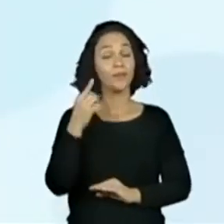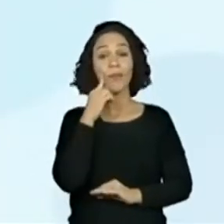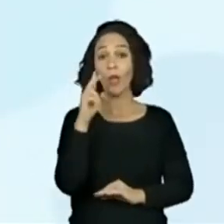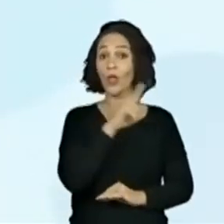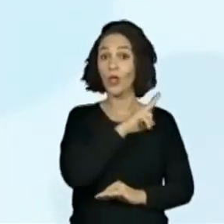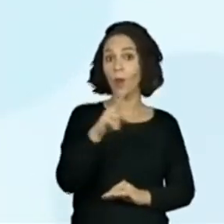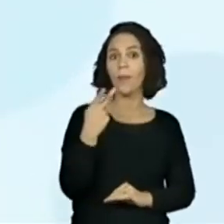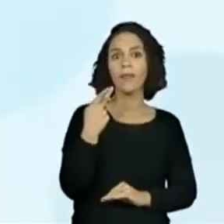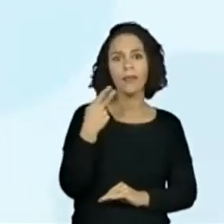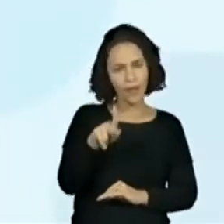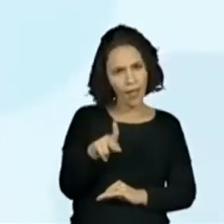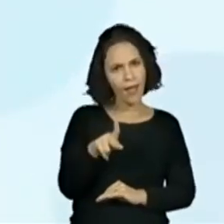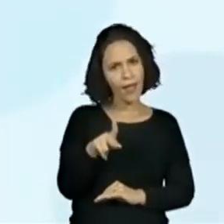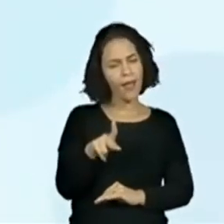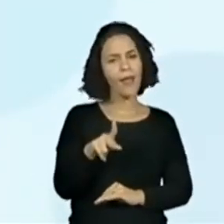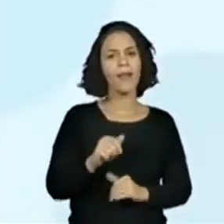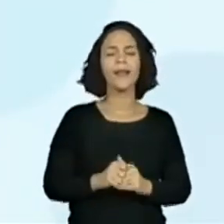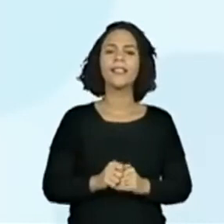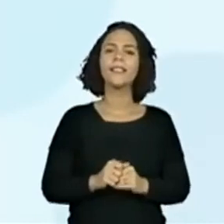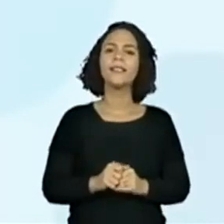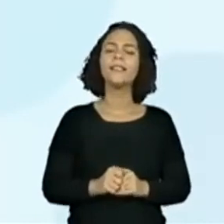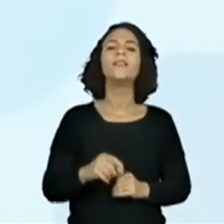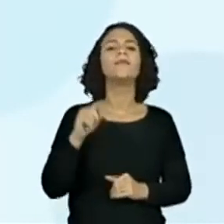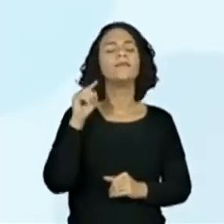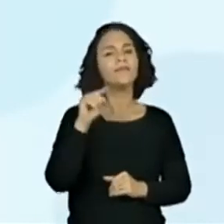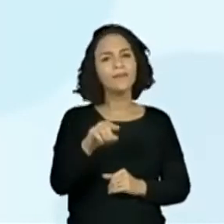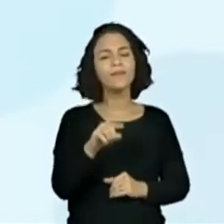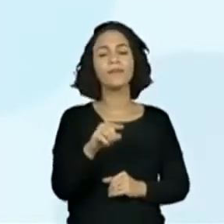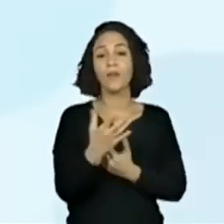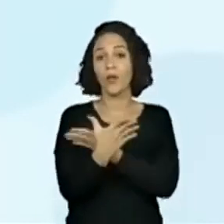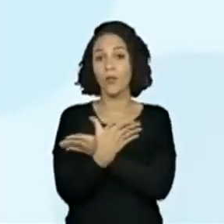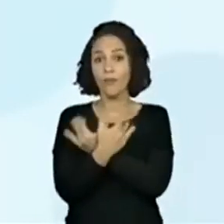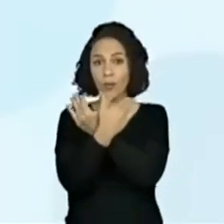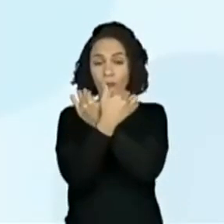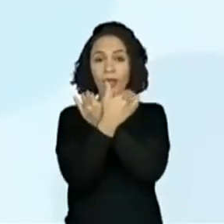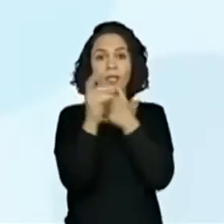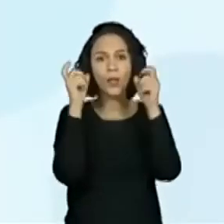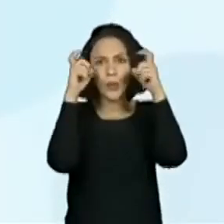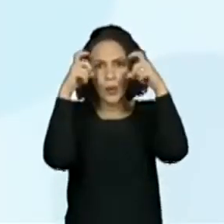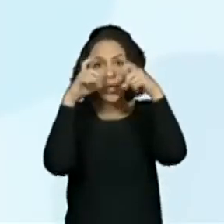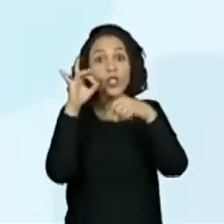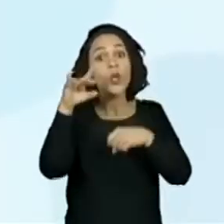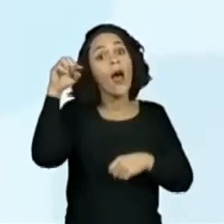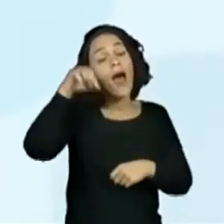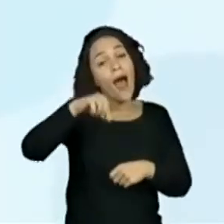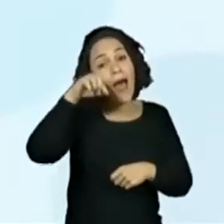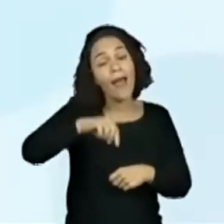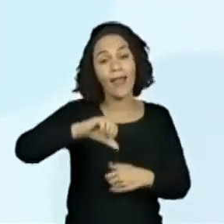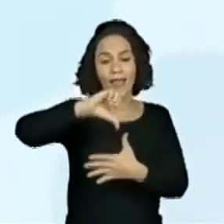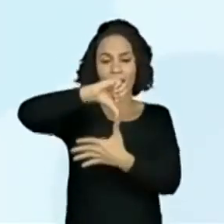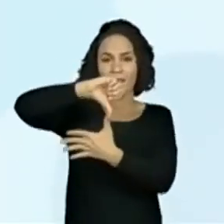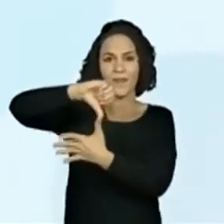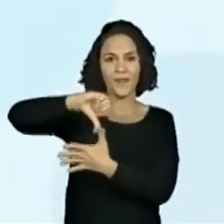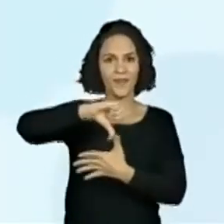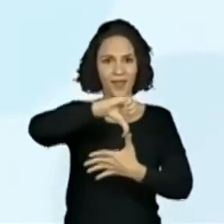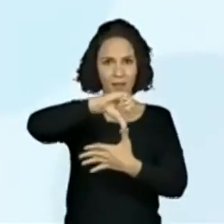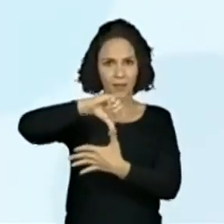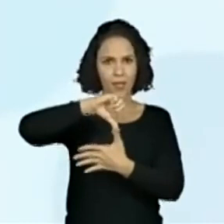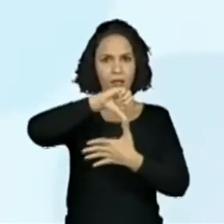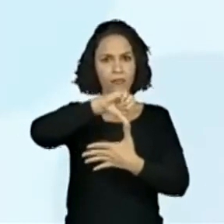Borboleta coruja. A borboleta coruja existe somente na América do Sul. Em geral